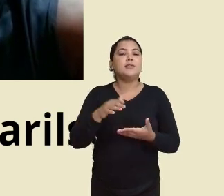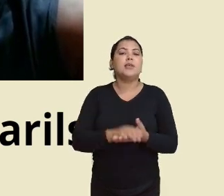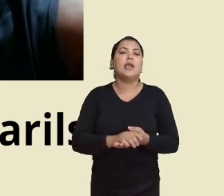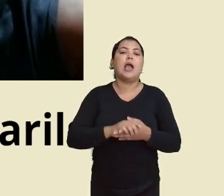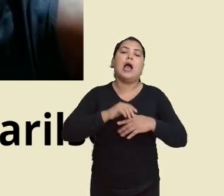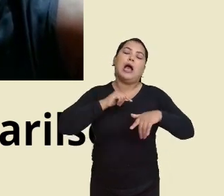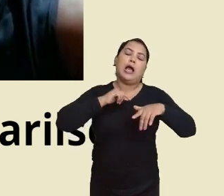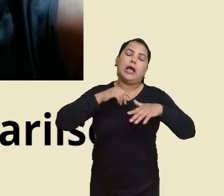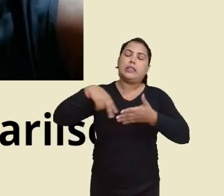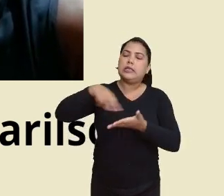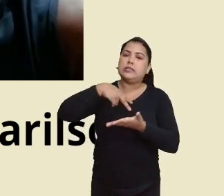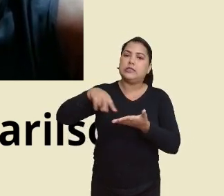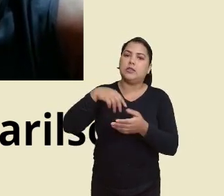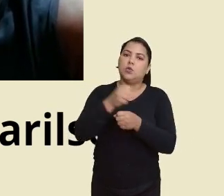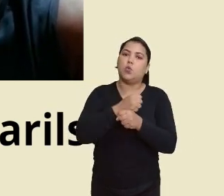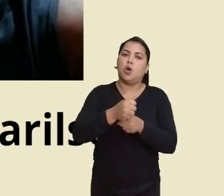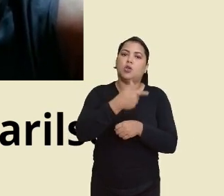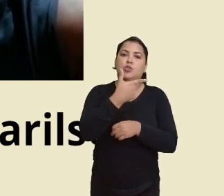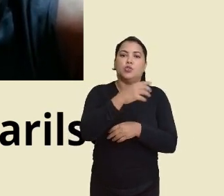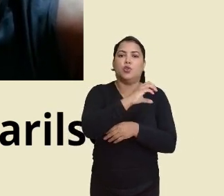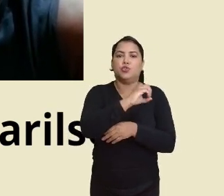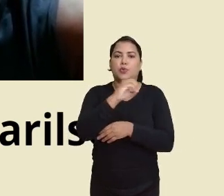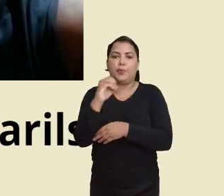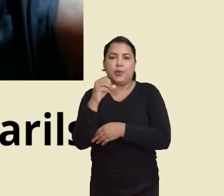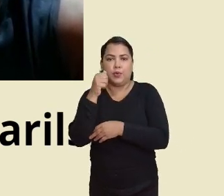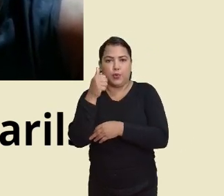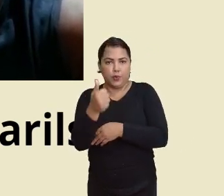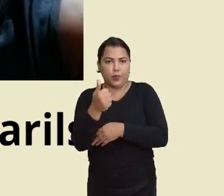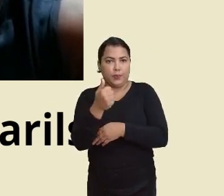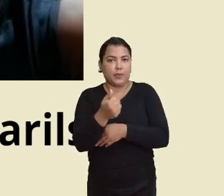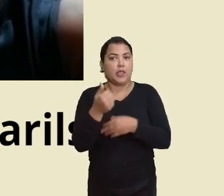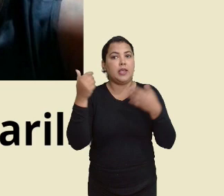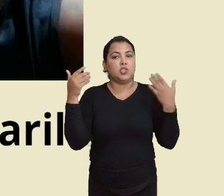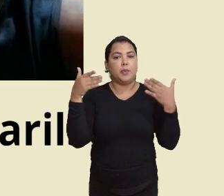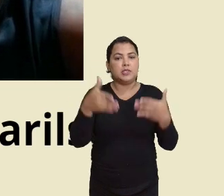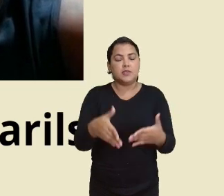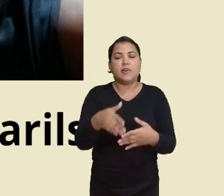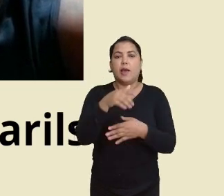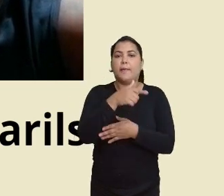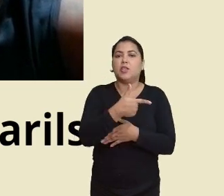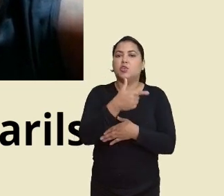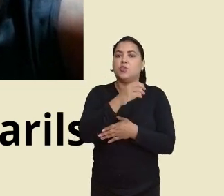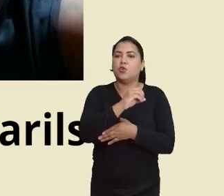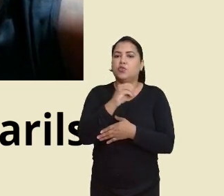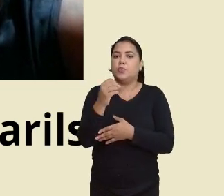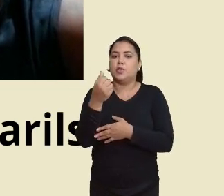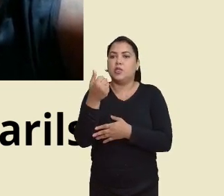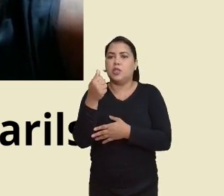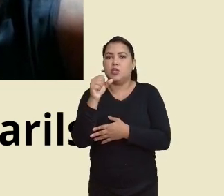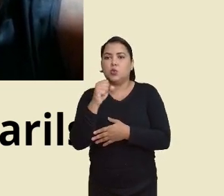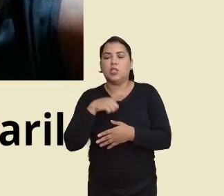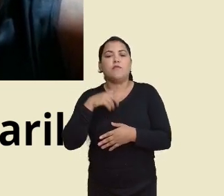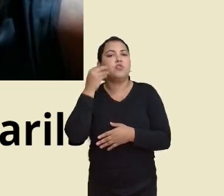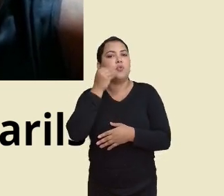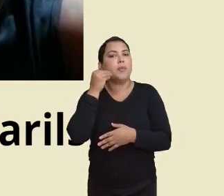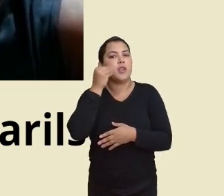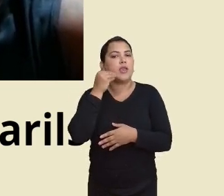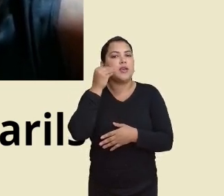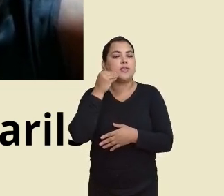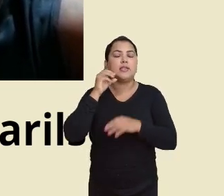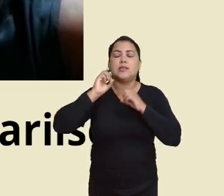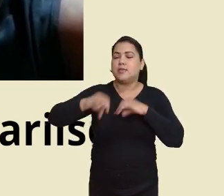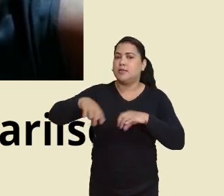Especificamente em 2018, eu tive uma experiência muito especial na minha vida, que foi dar aula para uma pessoa com